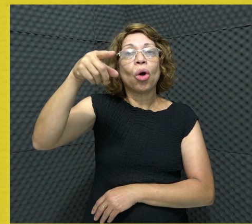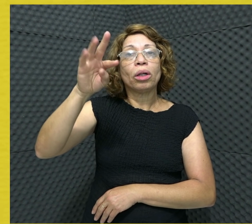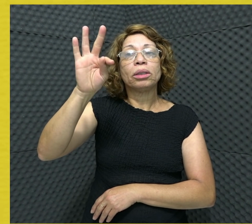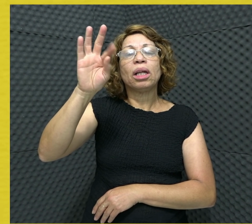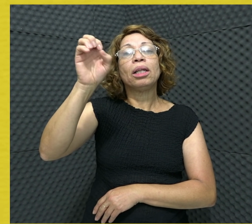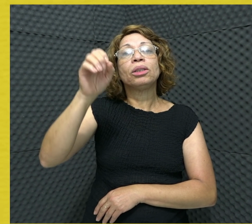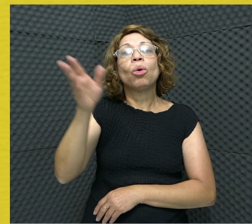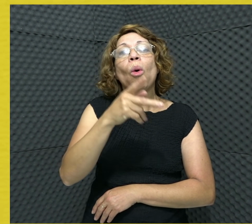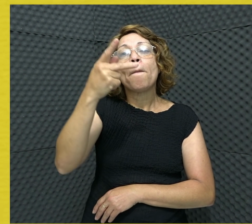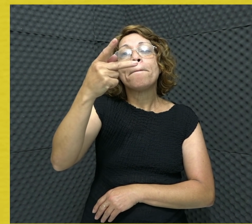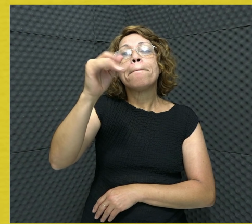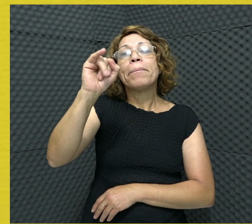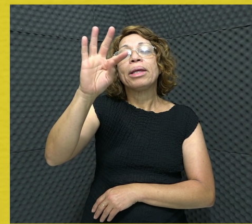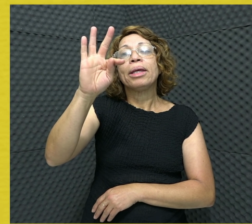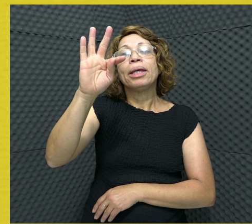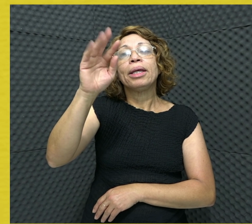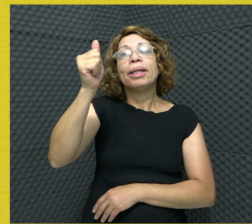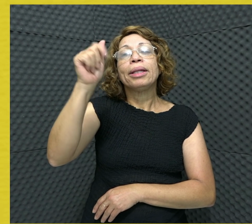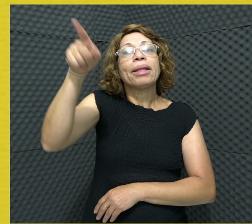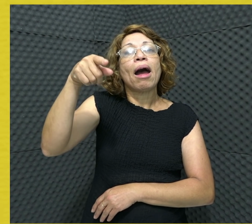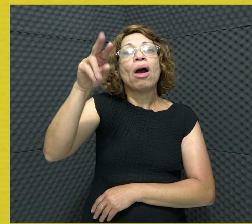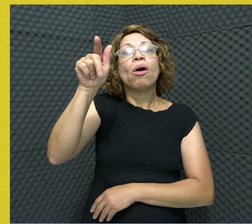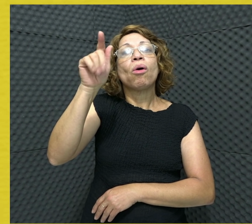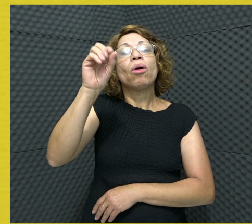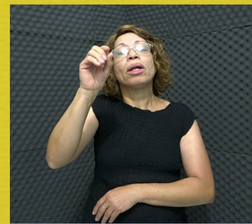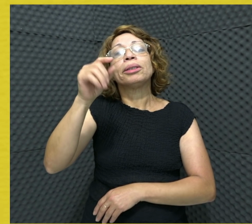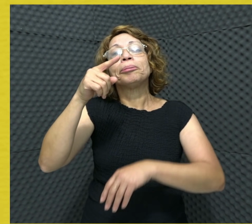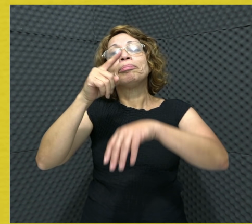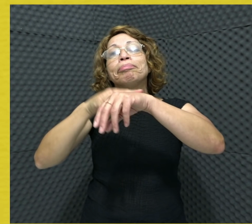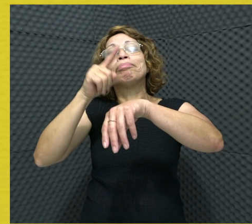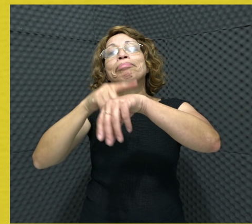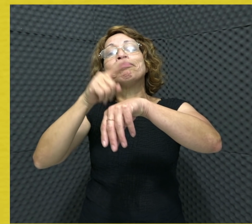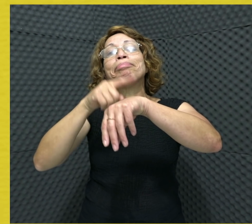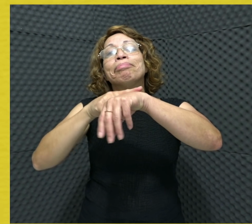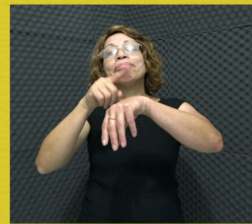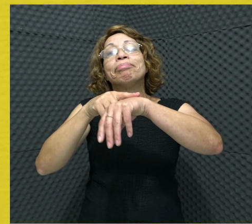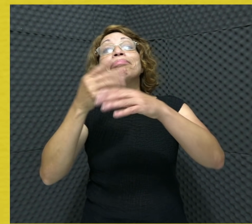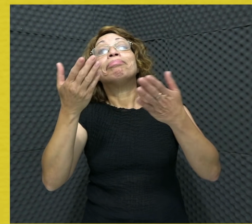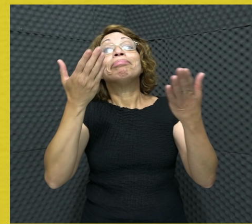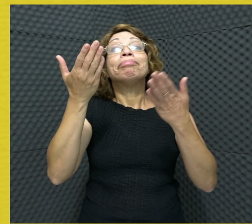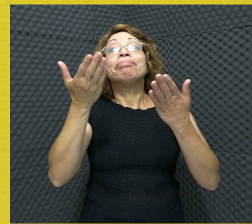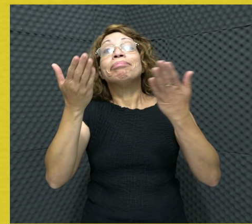Ou letra D, Pitágoras. Tempo.